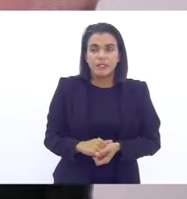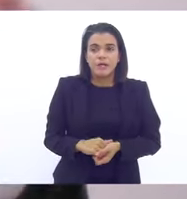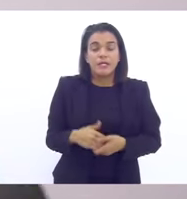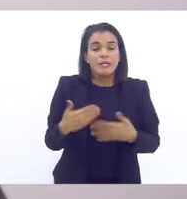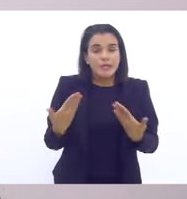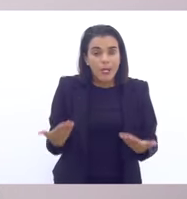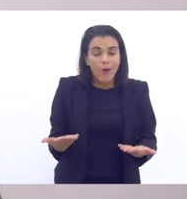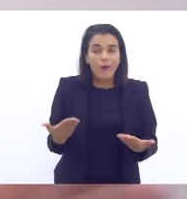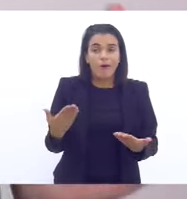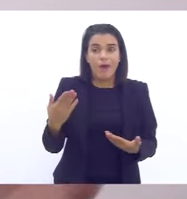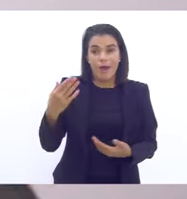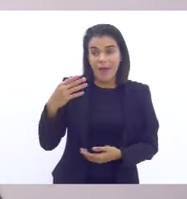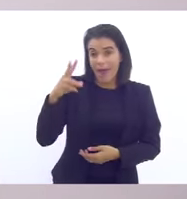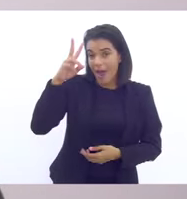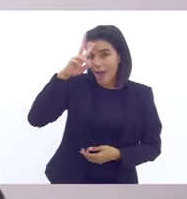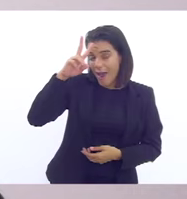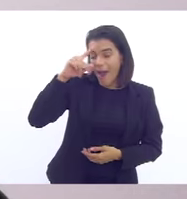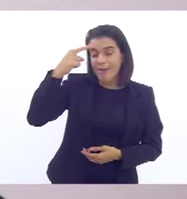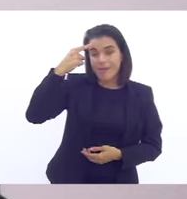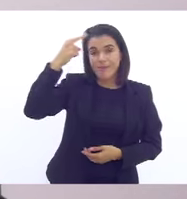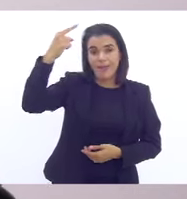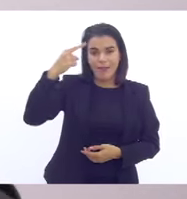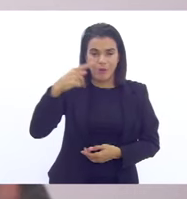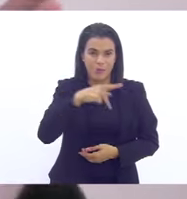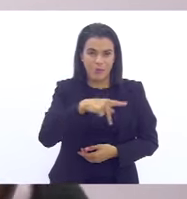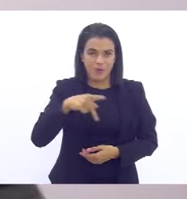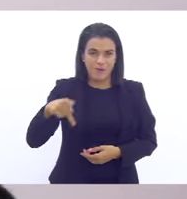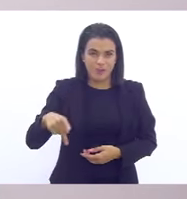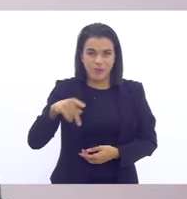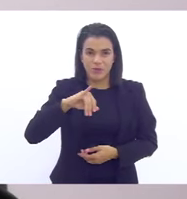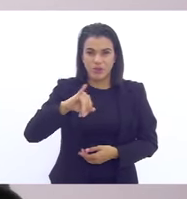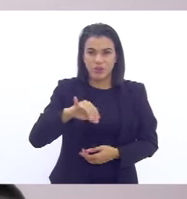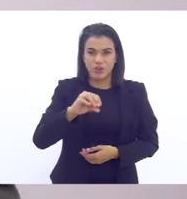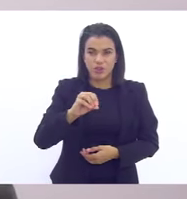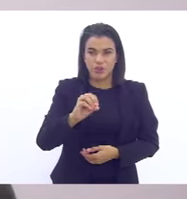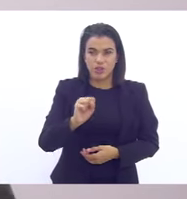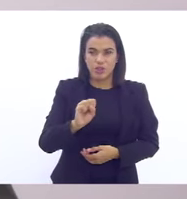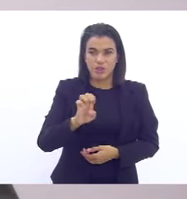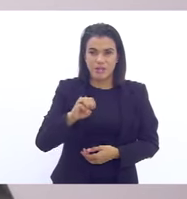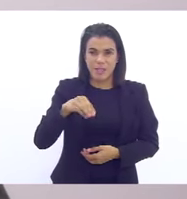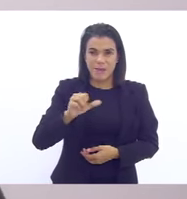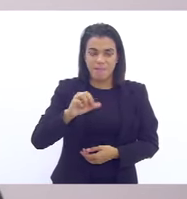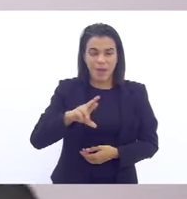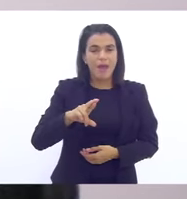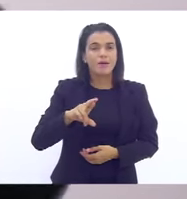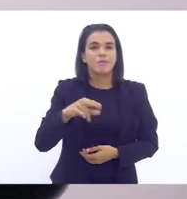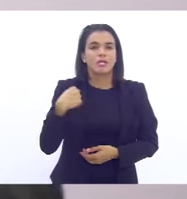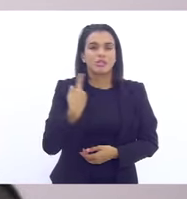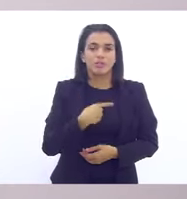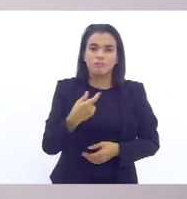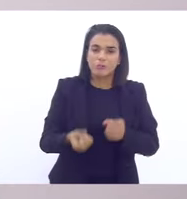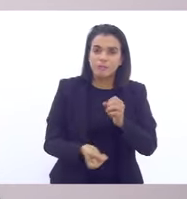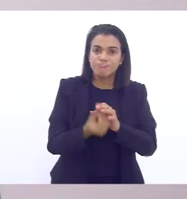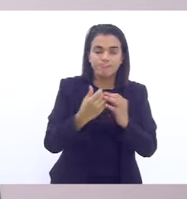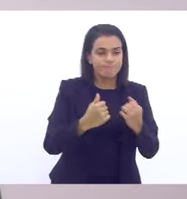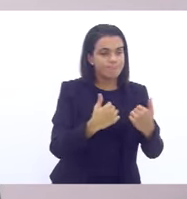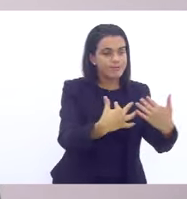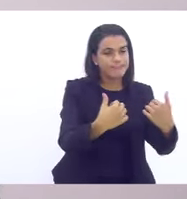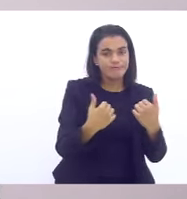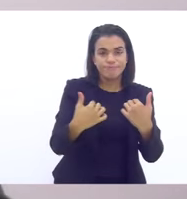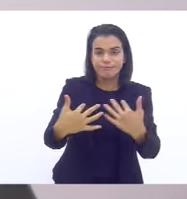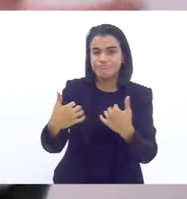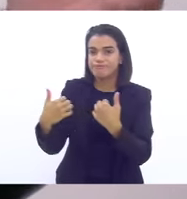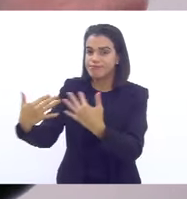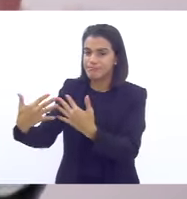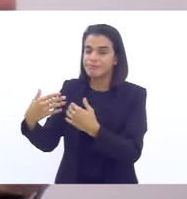E quanto à ideia, deliberação do professor Josemar, para que possamos realizar audiências públicas pelos municípios, eu